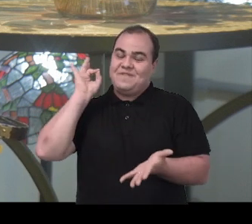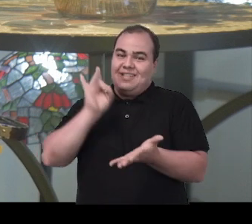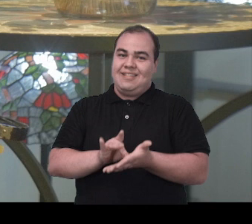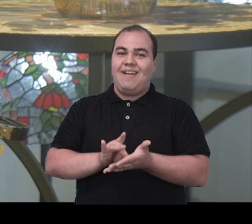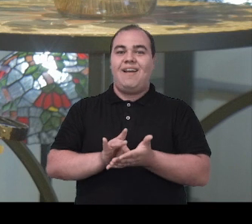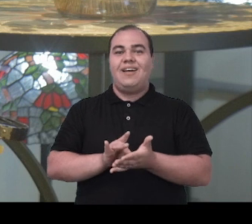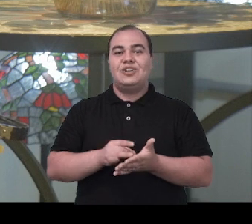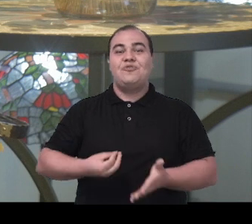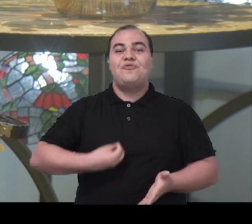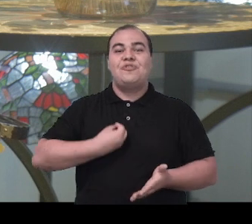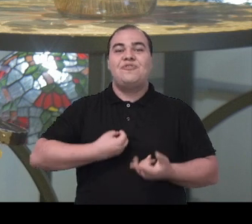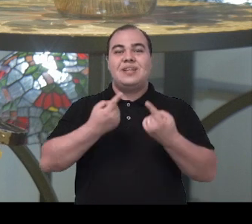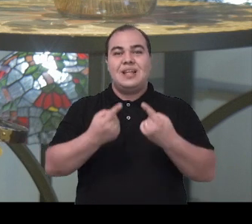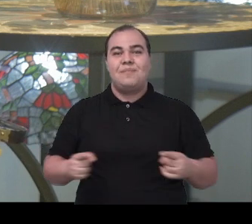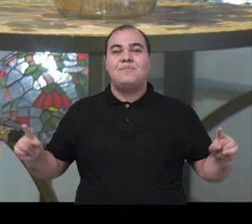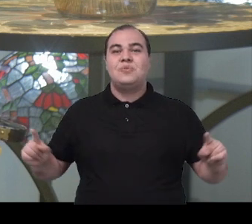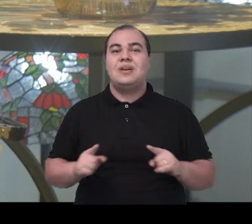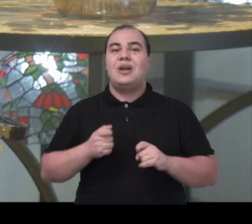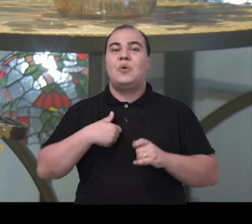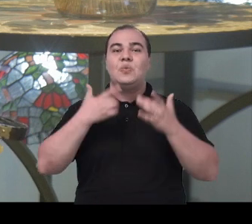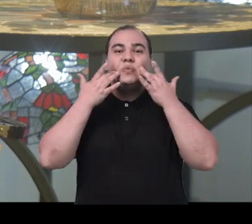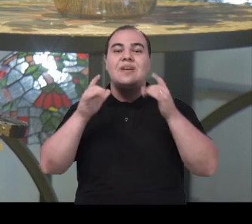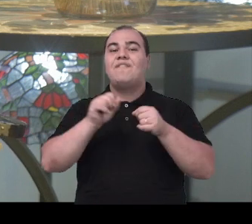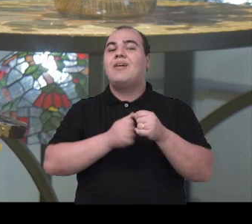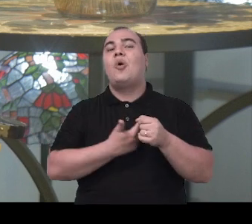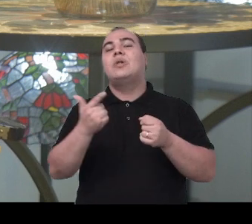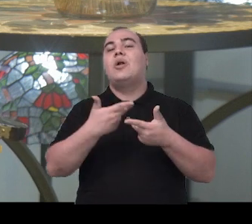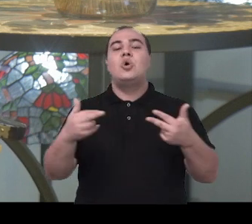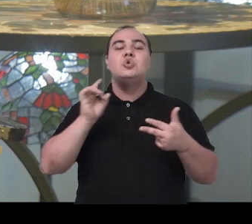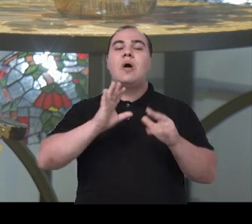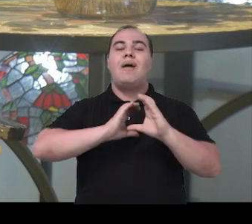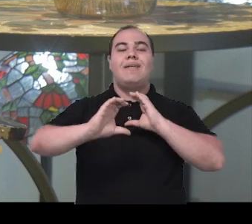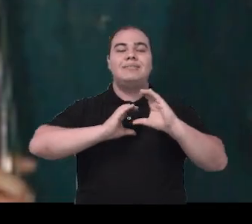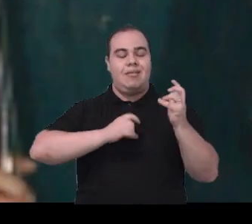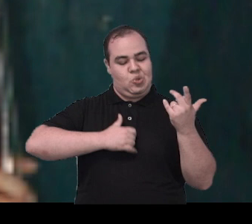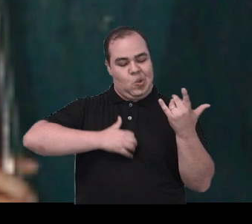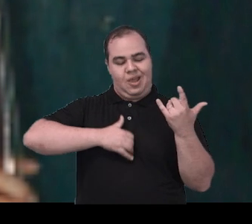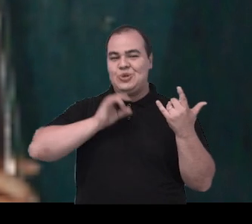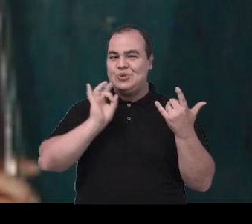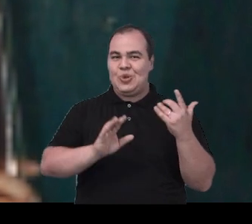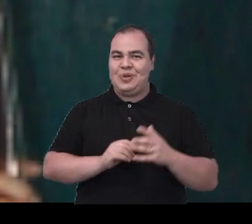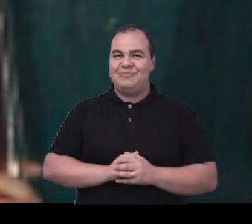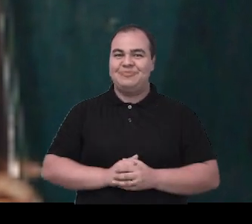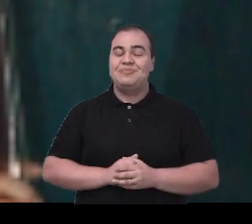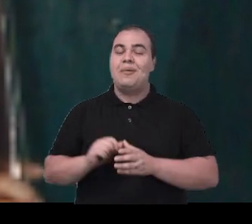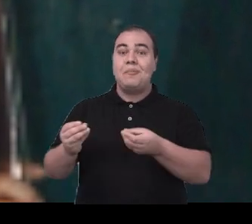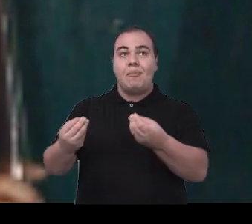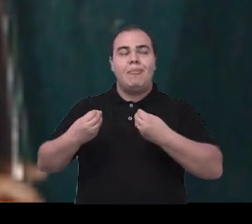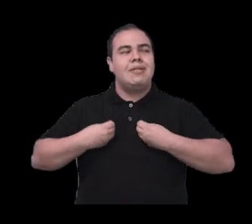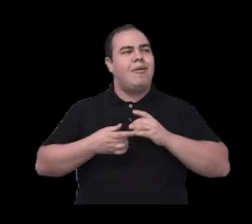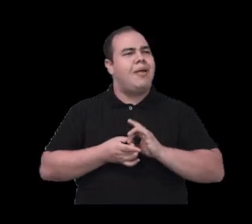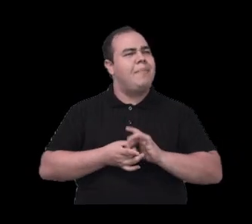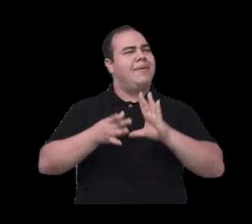verdade, poder viver da música como um todo, porque eu não sei fazer outra coisa a não ser cantar e tocar. Eu acho que esse me